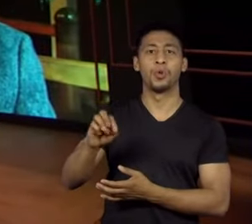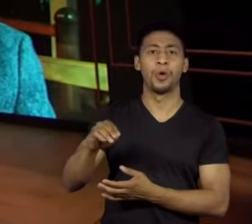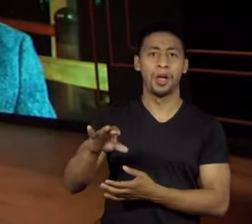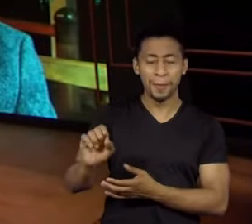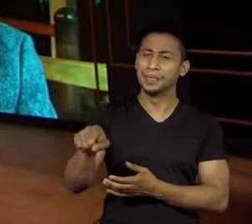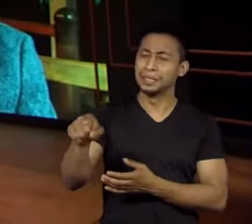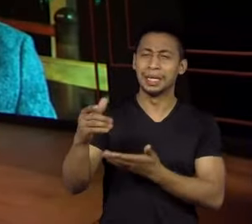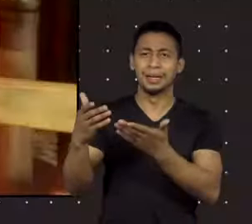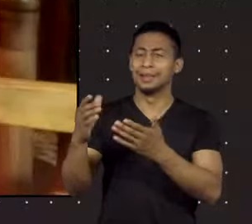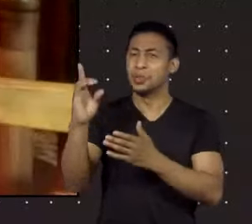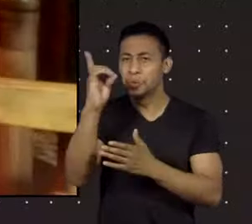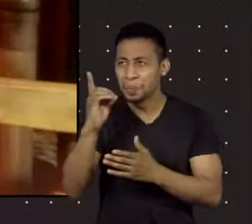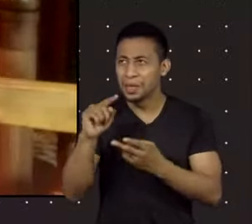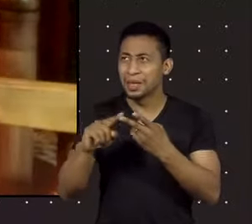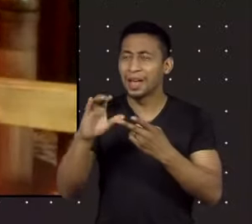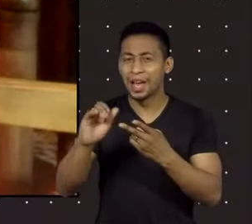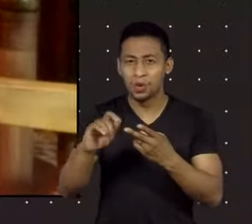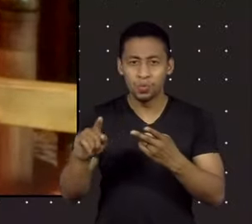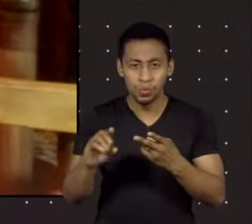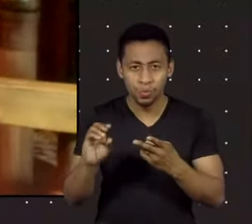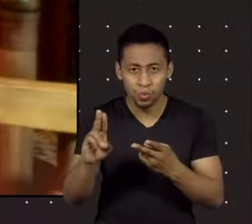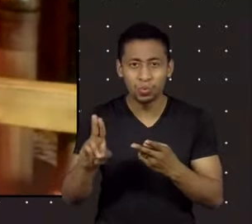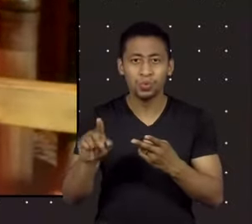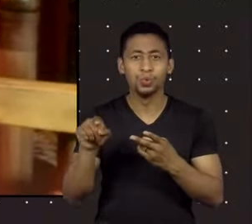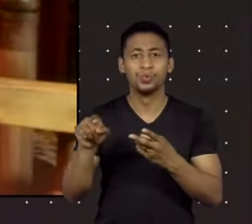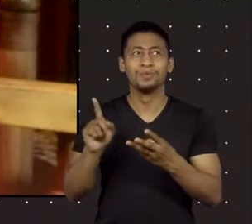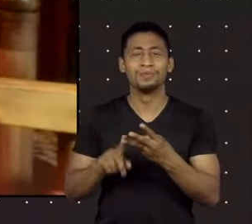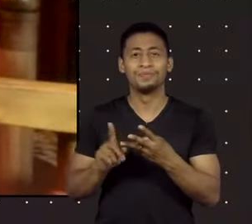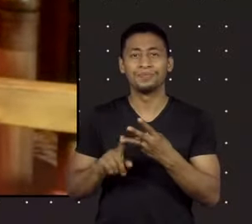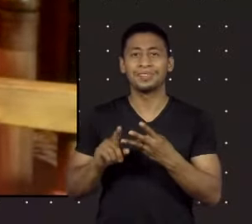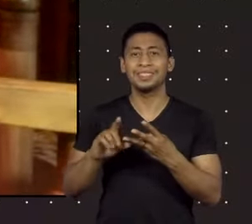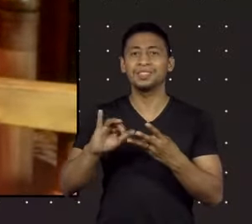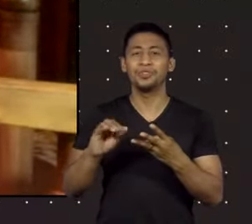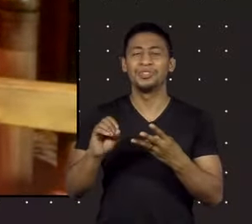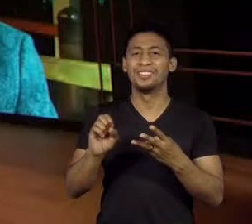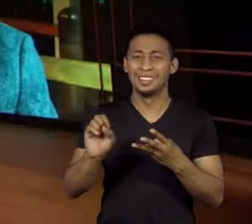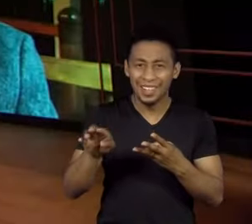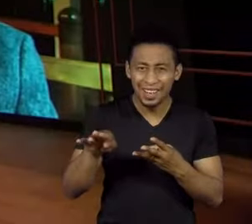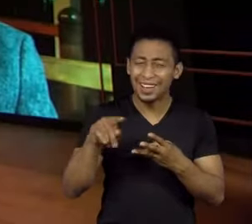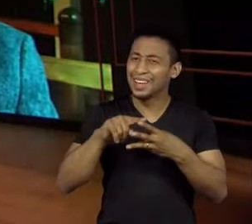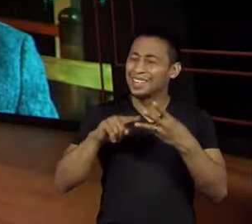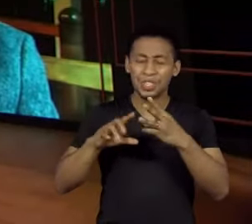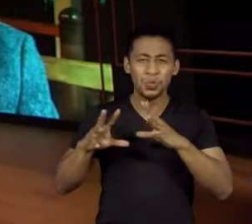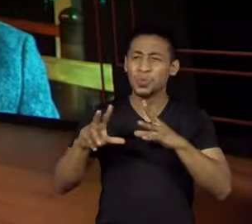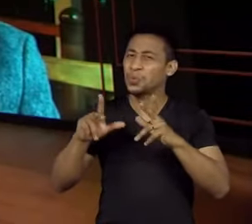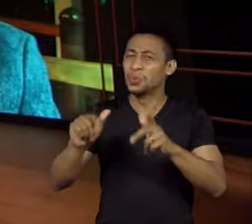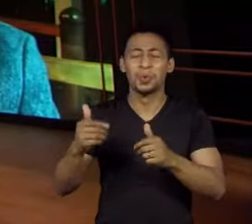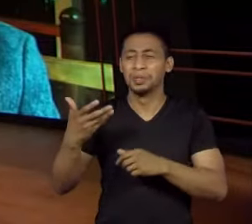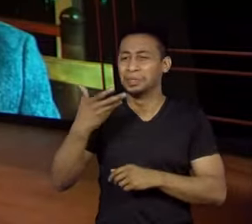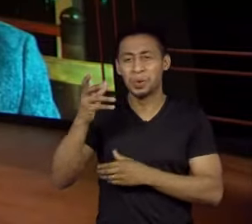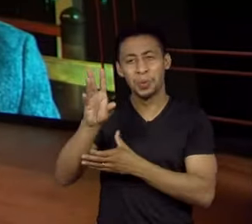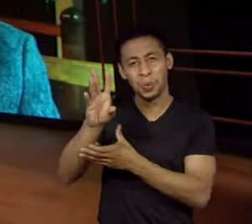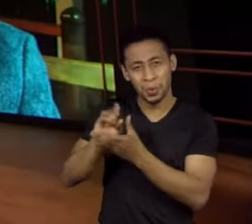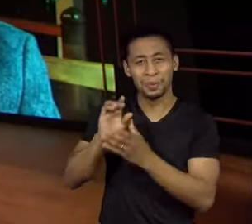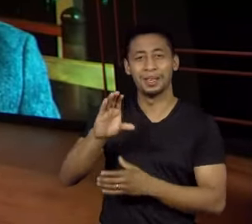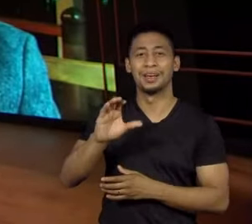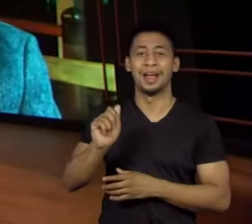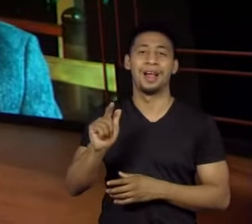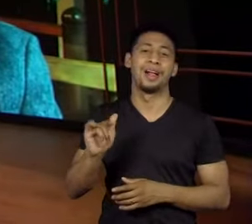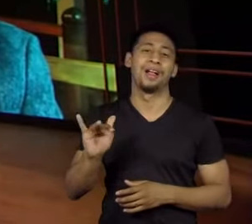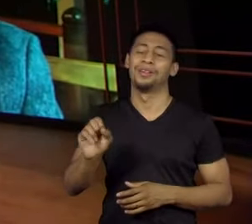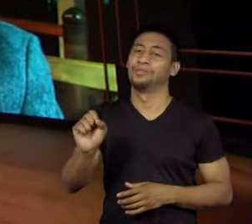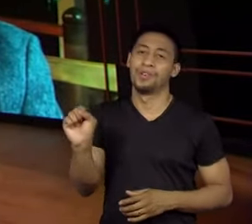Beniamino Gigli, Caruso, José Carreiras, todos, sem exceção, adoram cantar